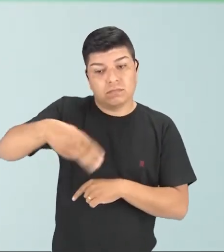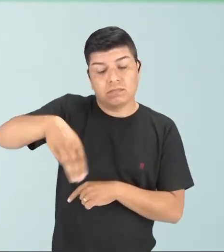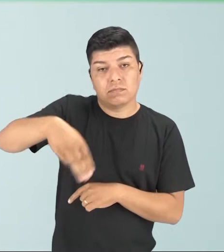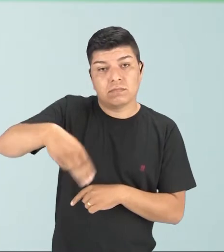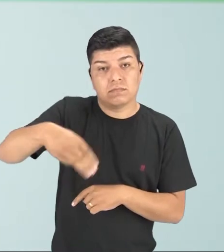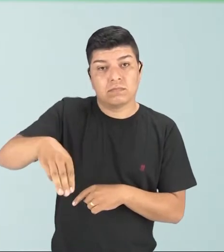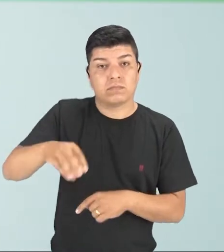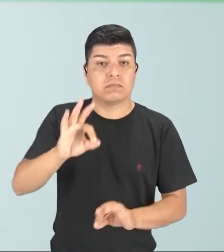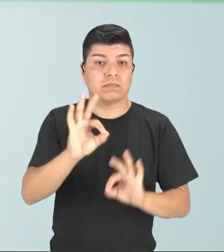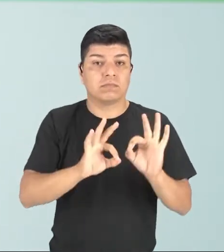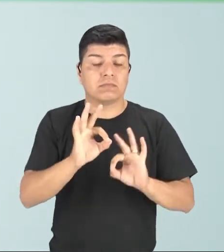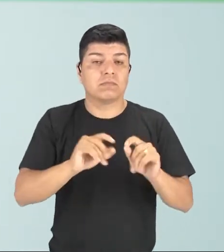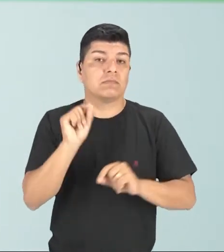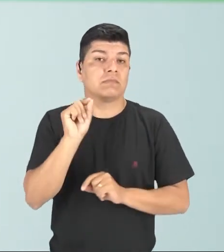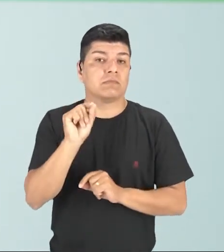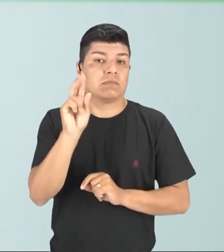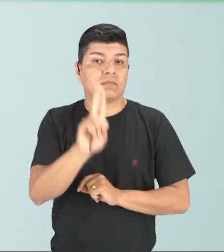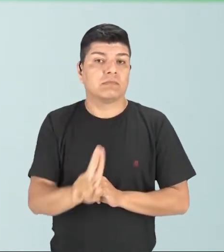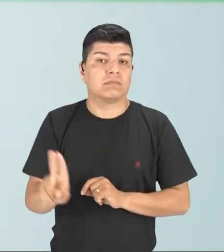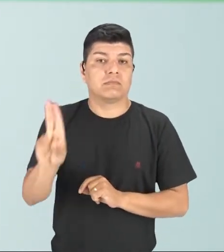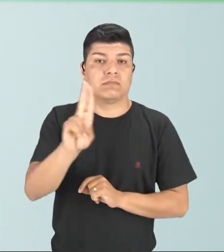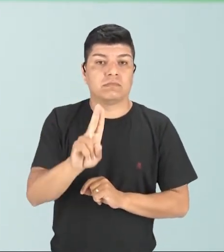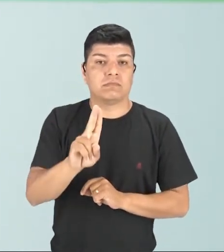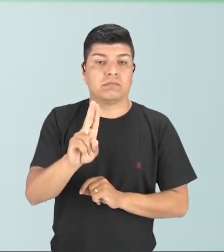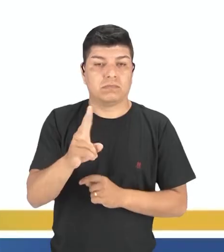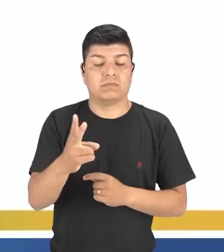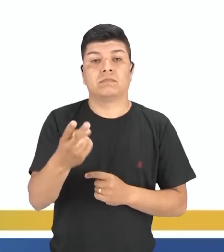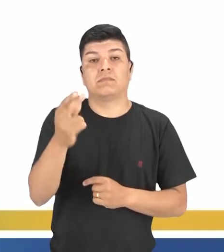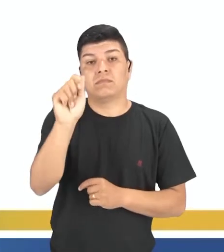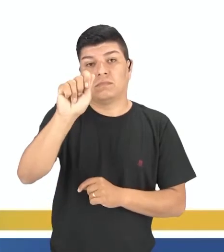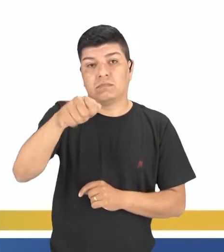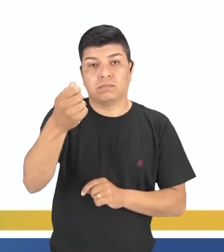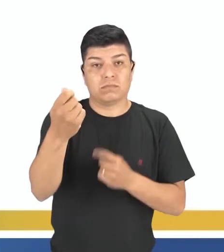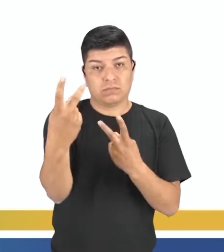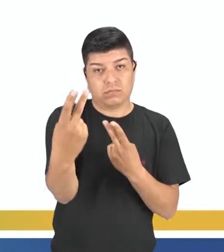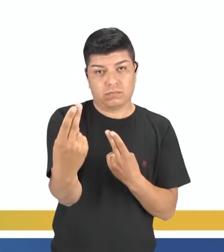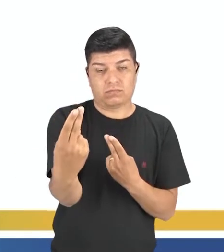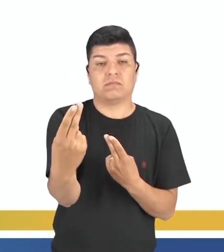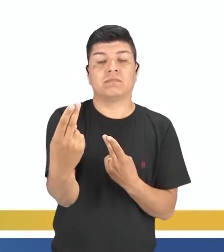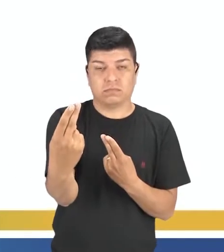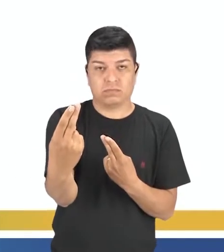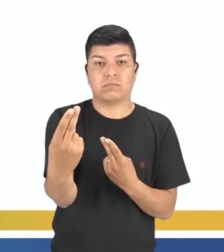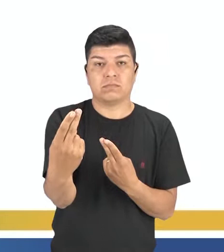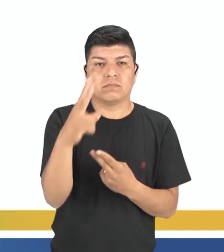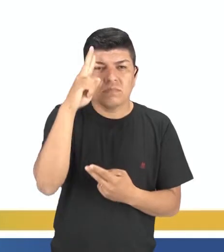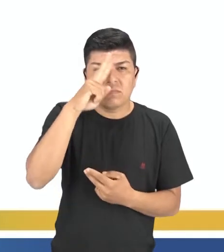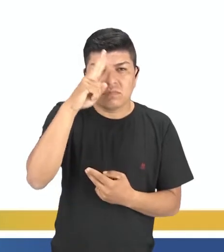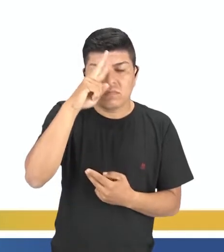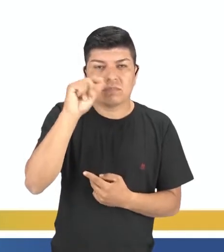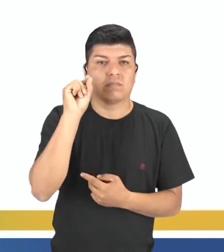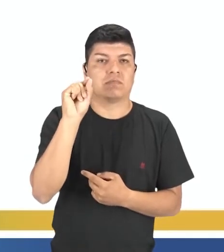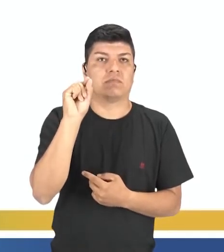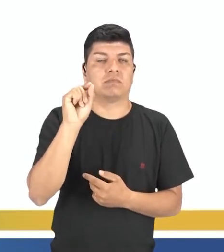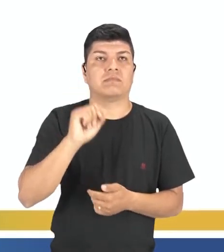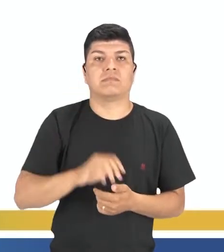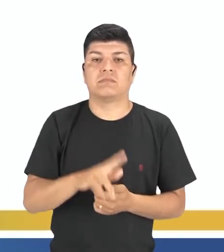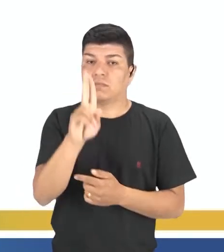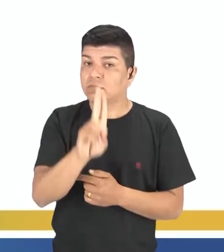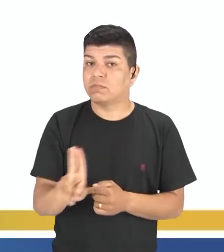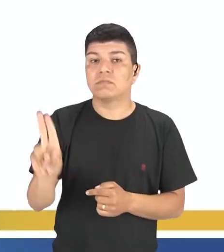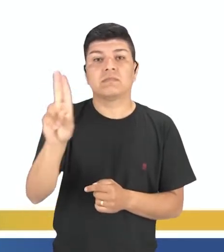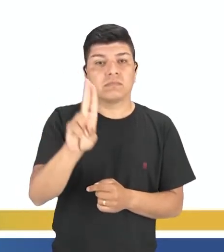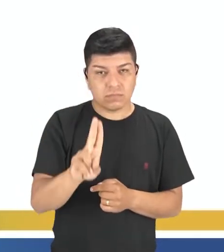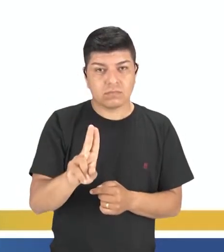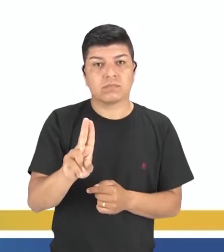sua formatação, ela usa o sinal da igualdade. E na equação de segundo grau, você deve lembrar que nós